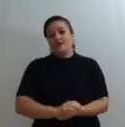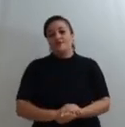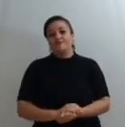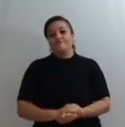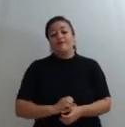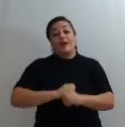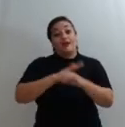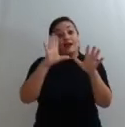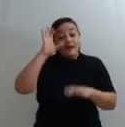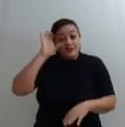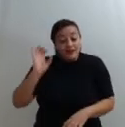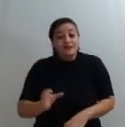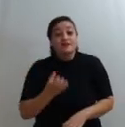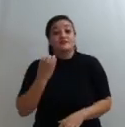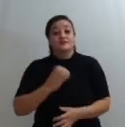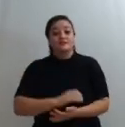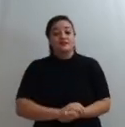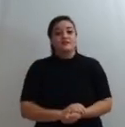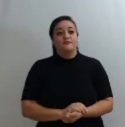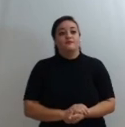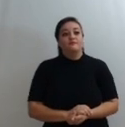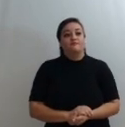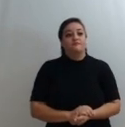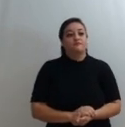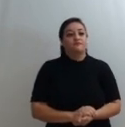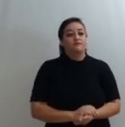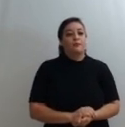decisão não pode ter sido